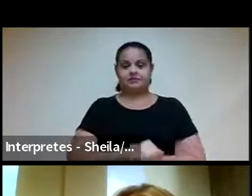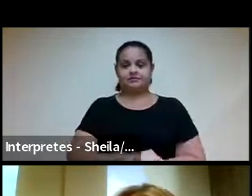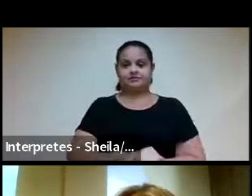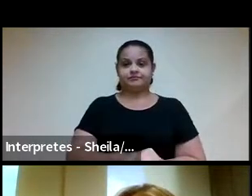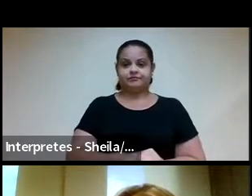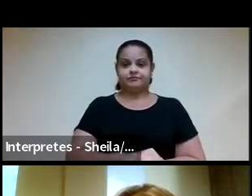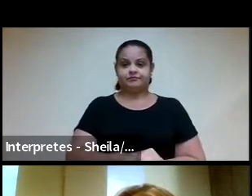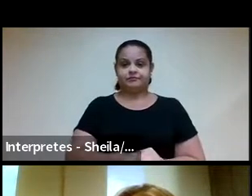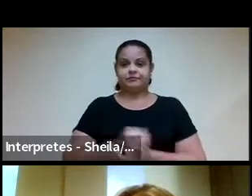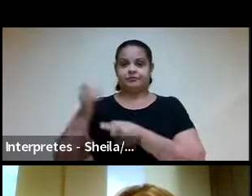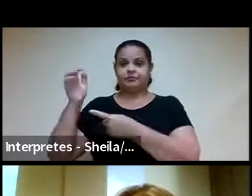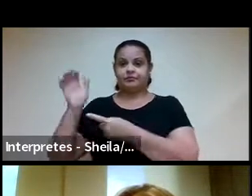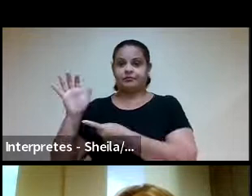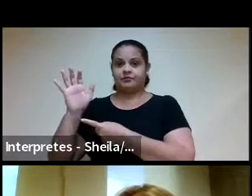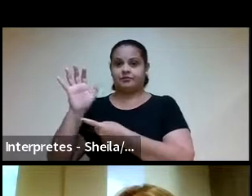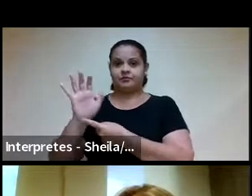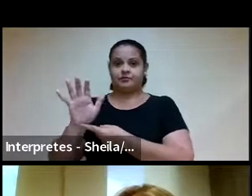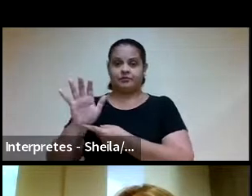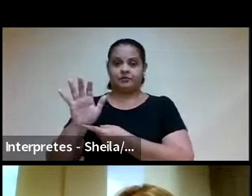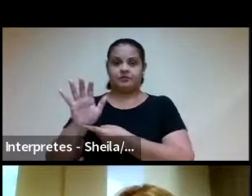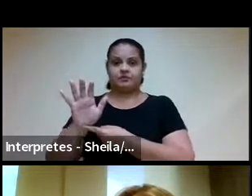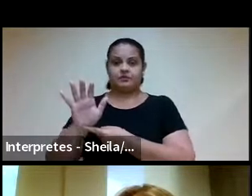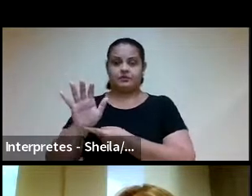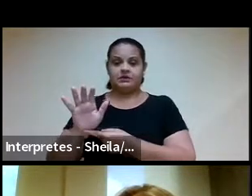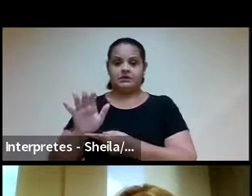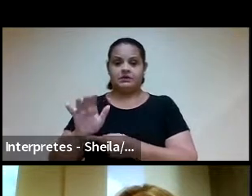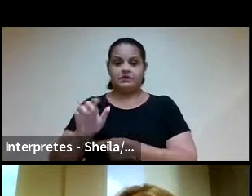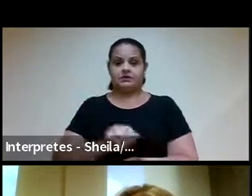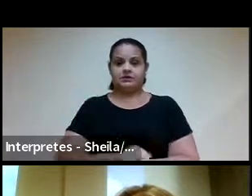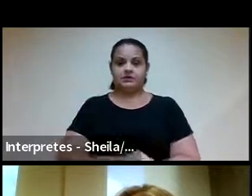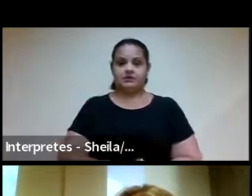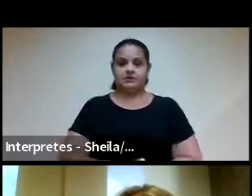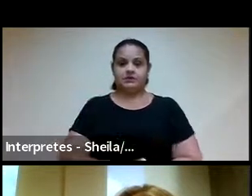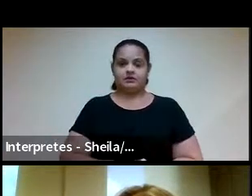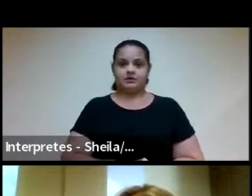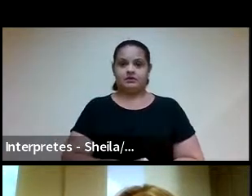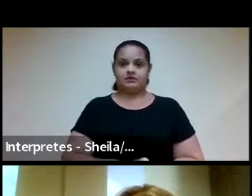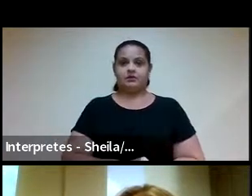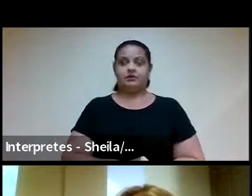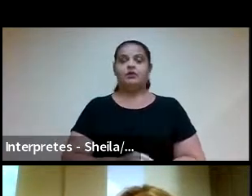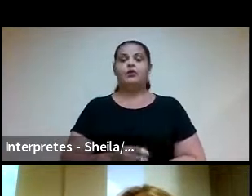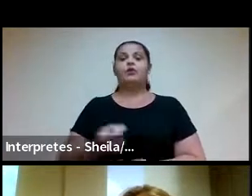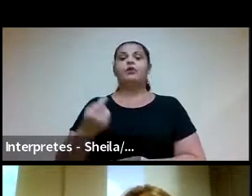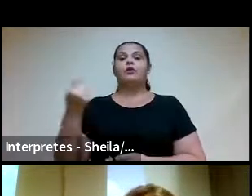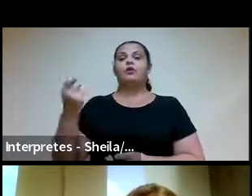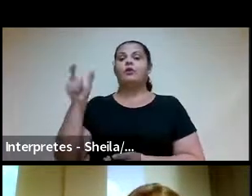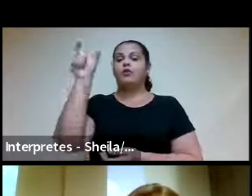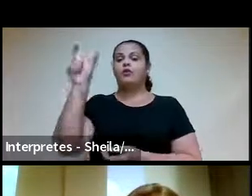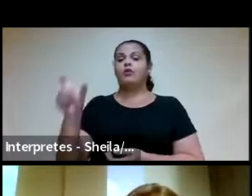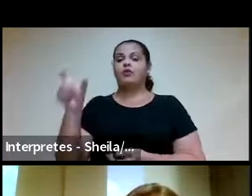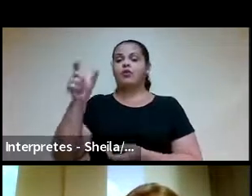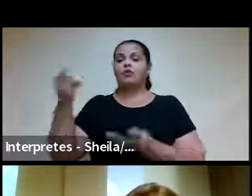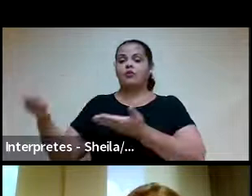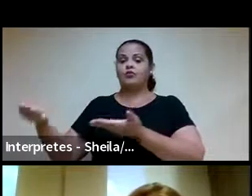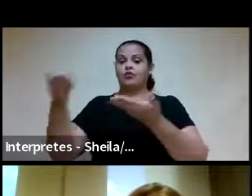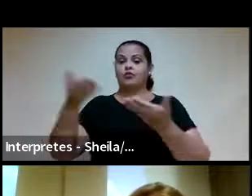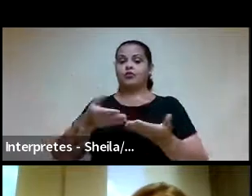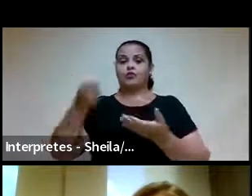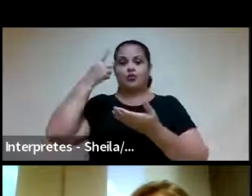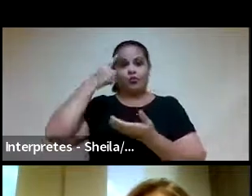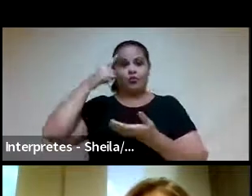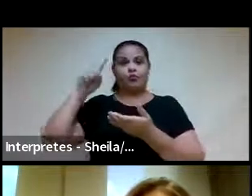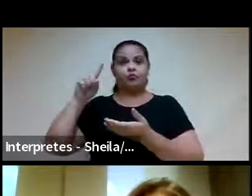pelo representado, até o máximo de 6 para cada um, as quais comparecerão independentemente de